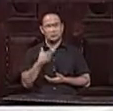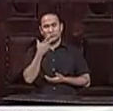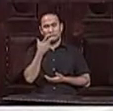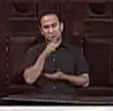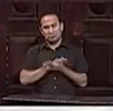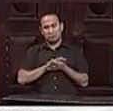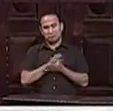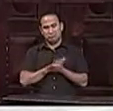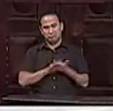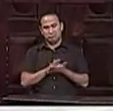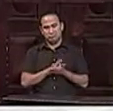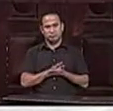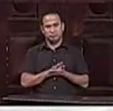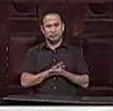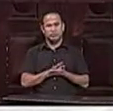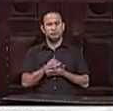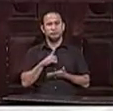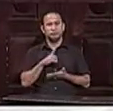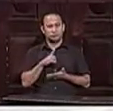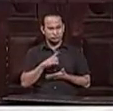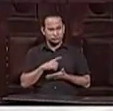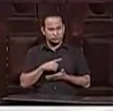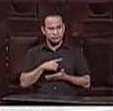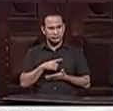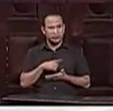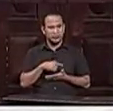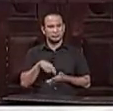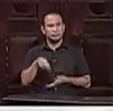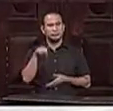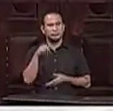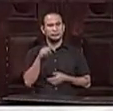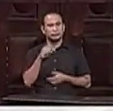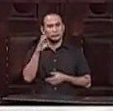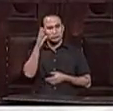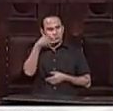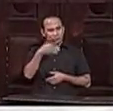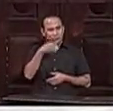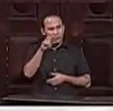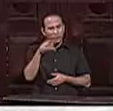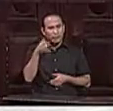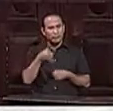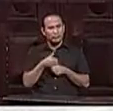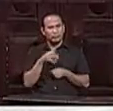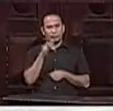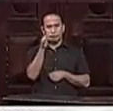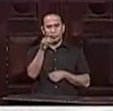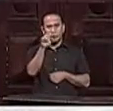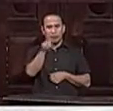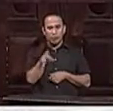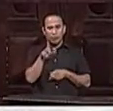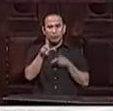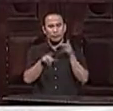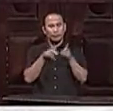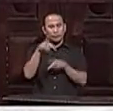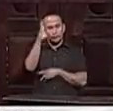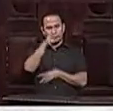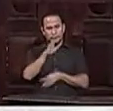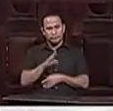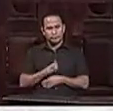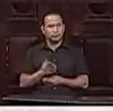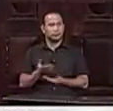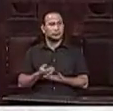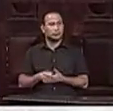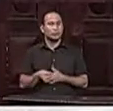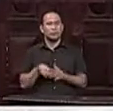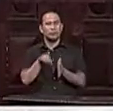nenhum. Quem tem o direito de decidir o futuro da Petrobras é o povo brasileiro, ou,